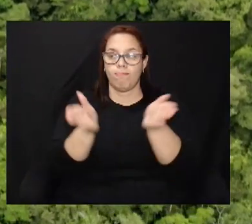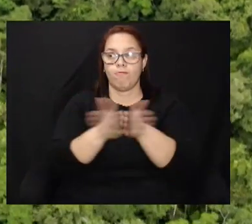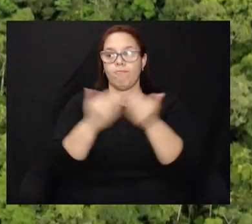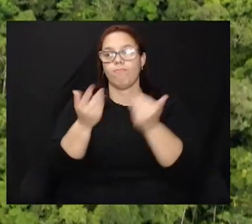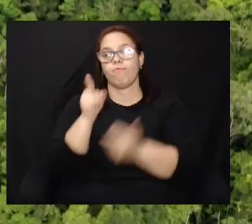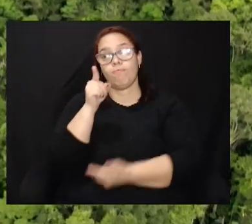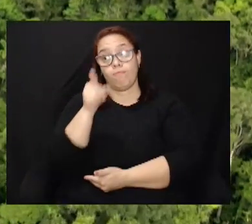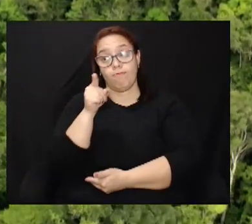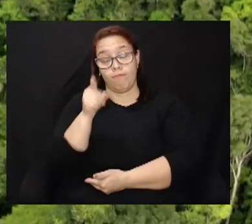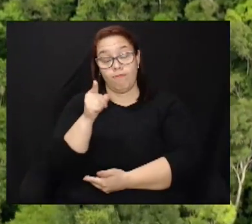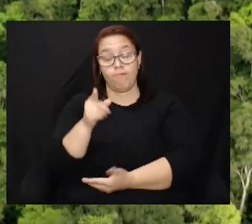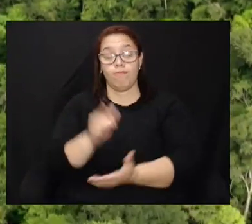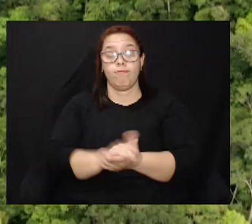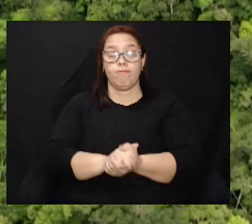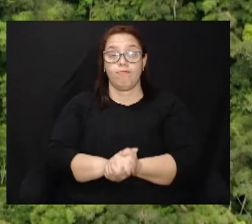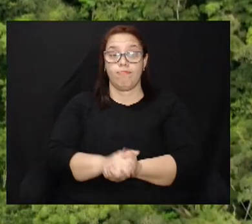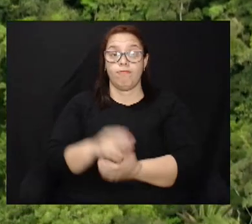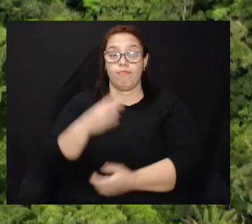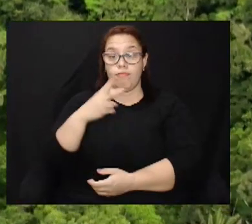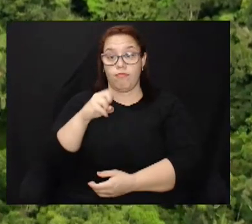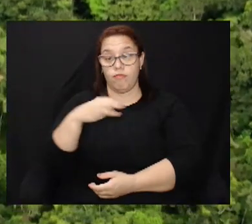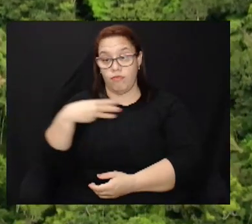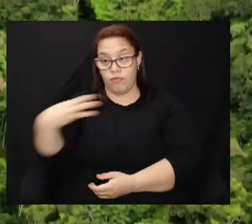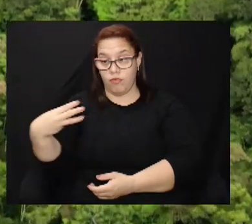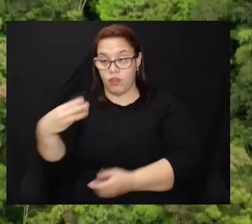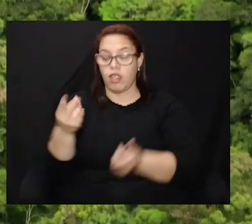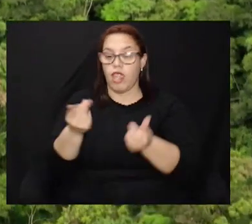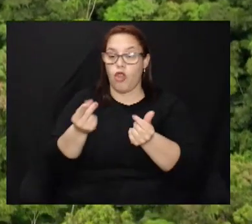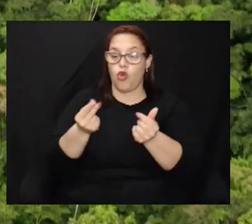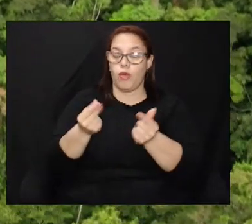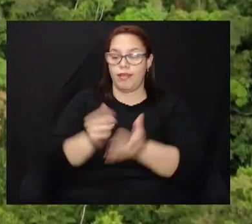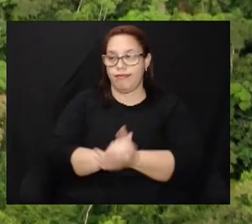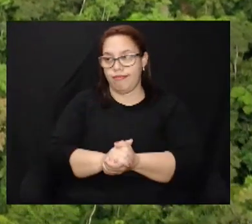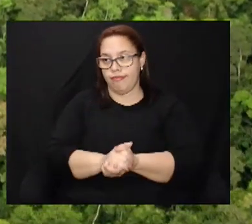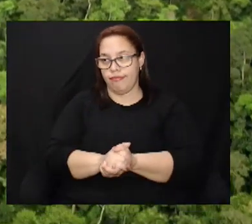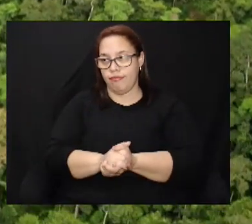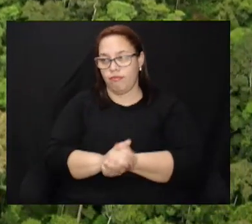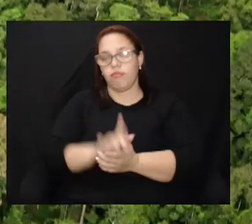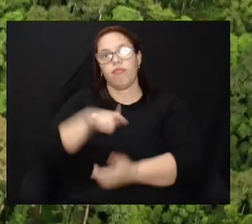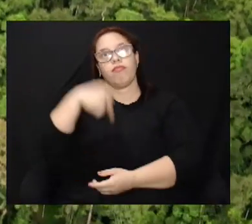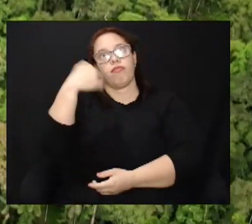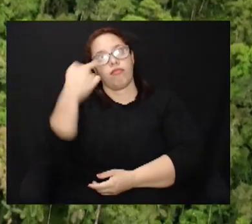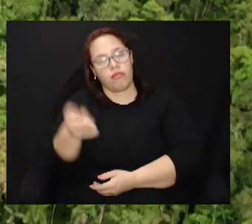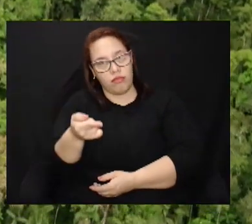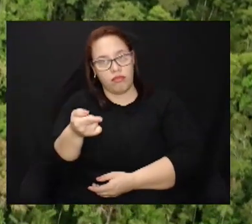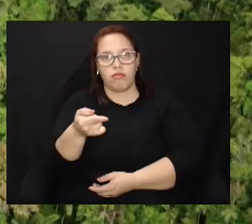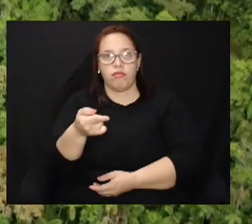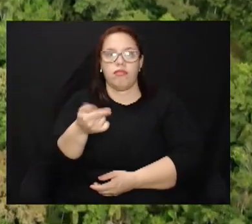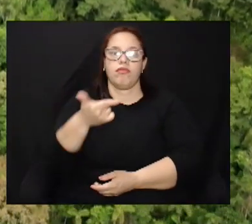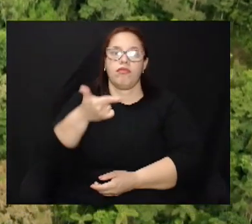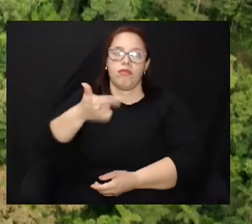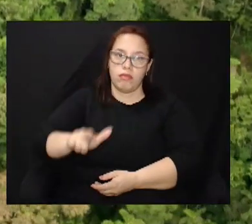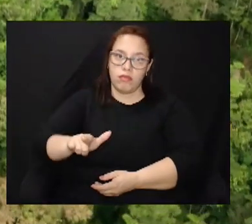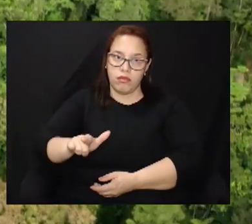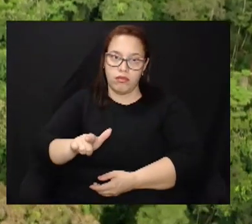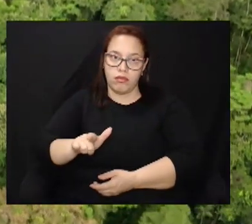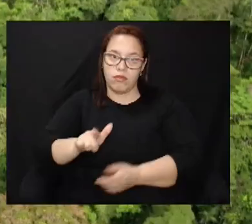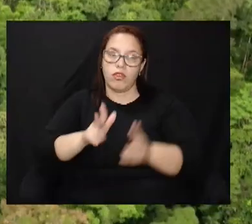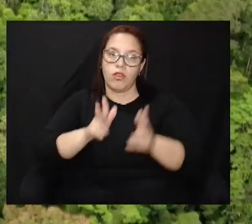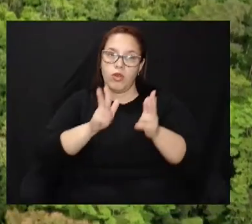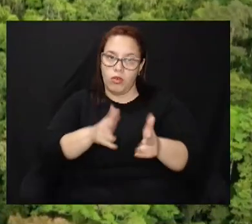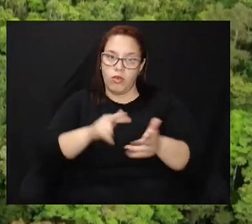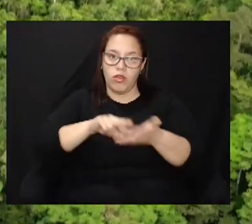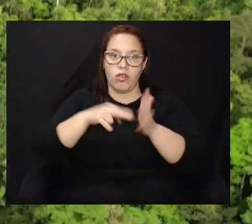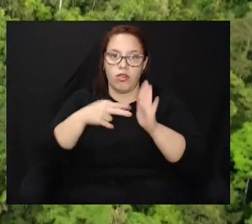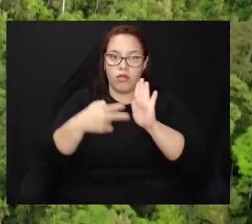de 2013, de Economia. Posteriormente, ex-ministro da Noruega veio na mesma direção. E,